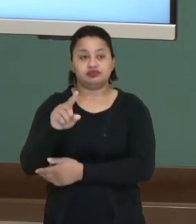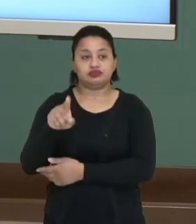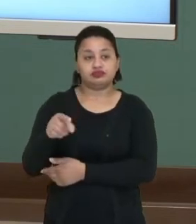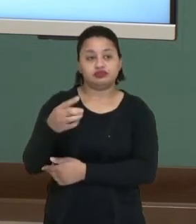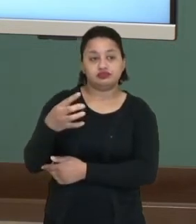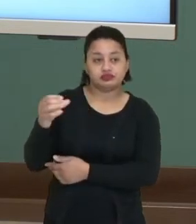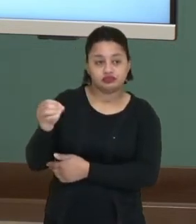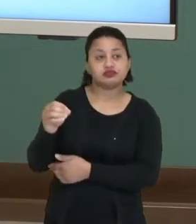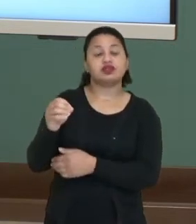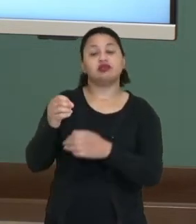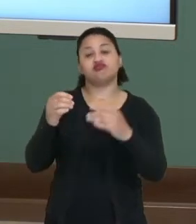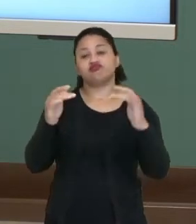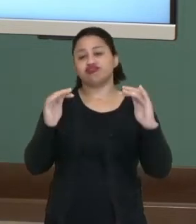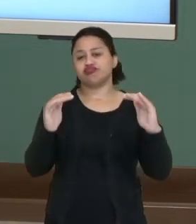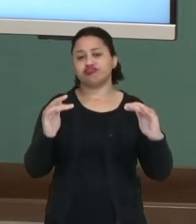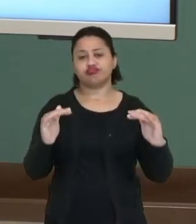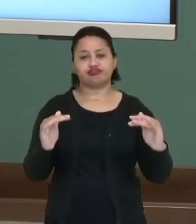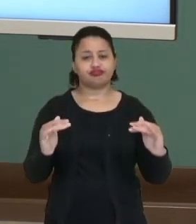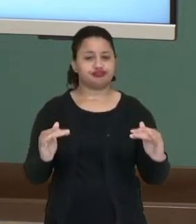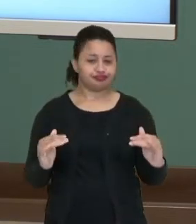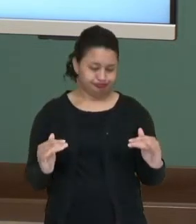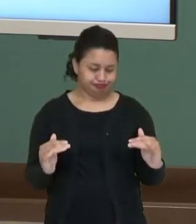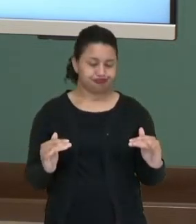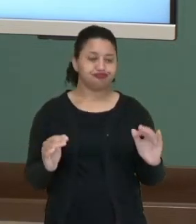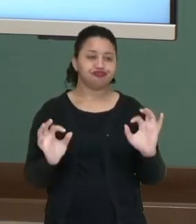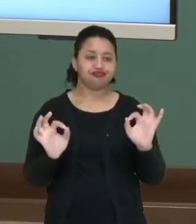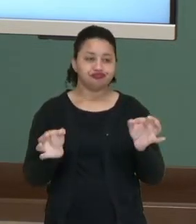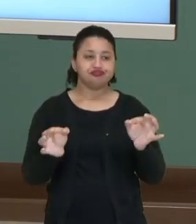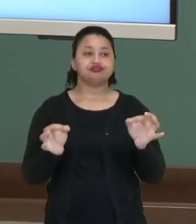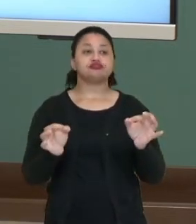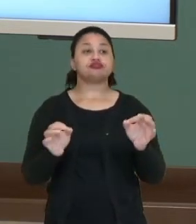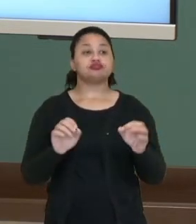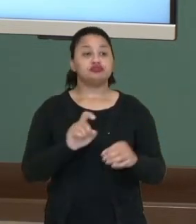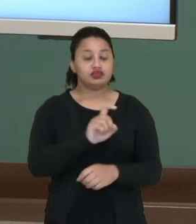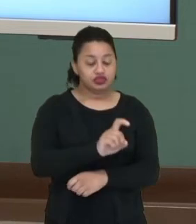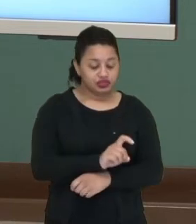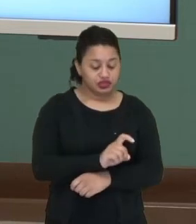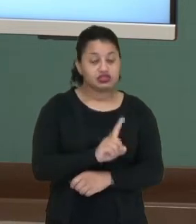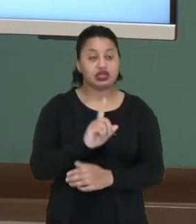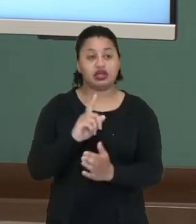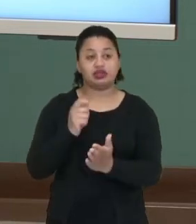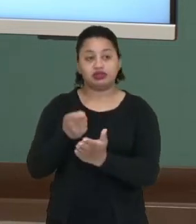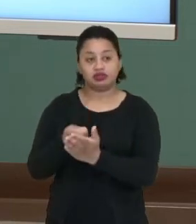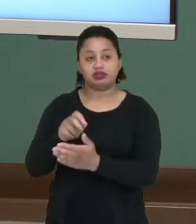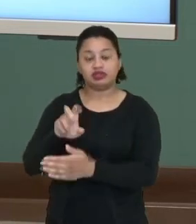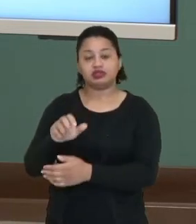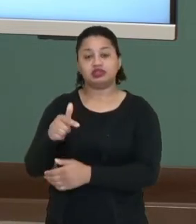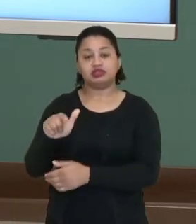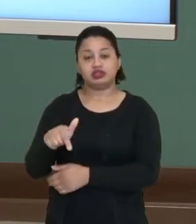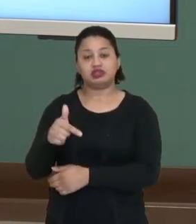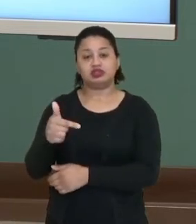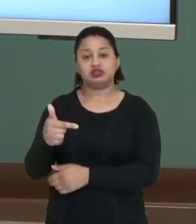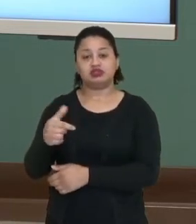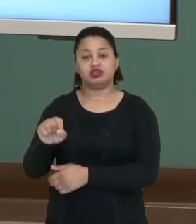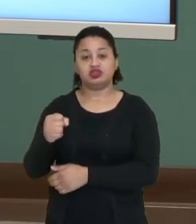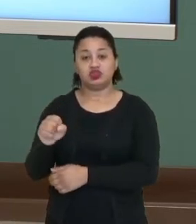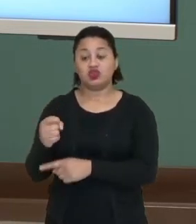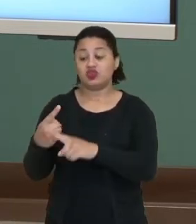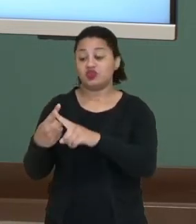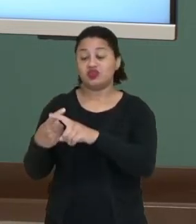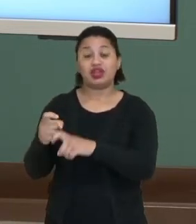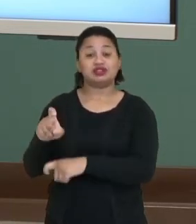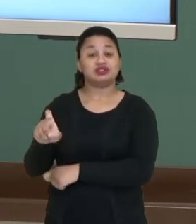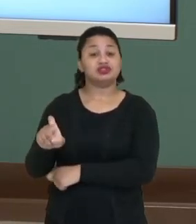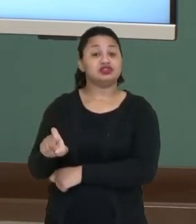R$ 264. X litros, vou pagar 5,28 vezes